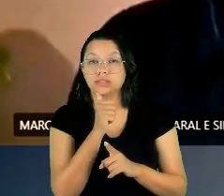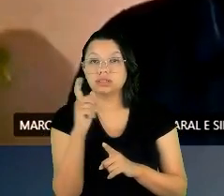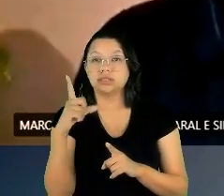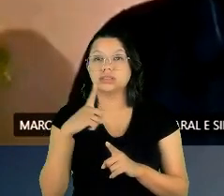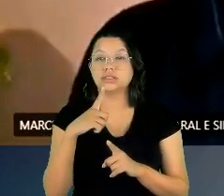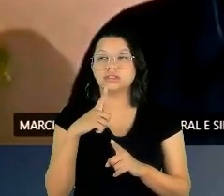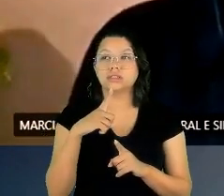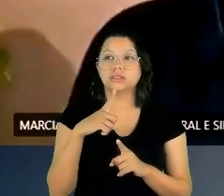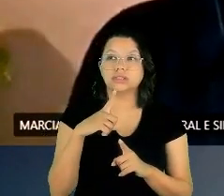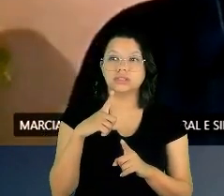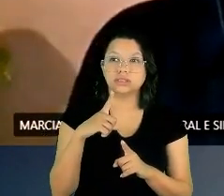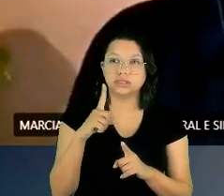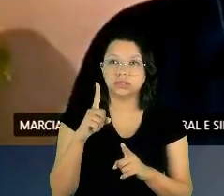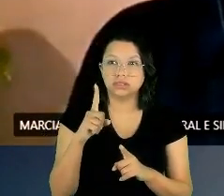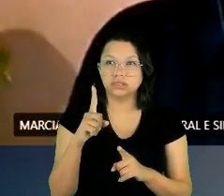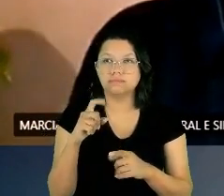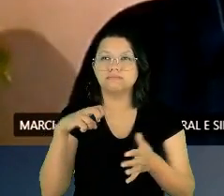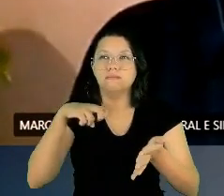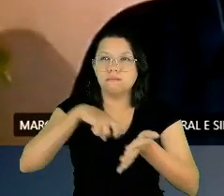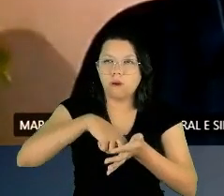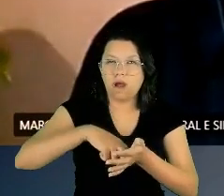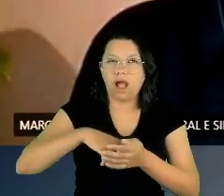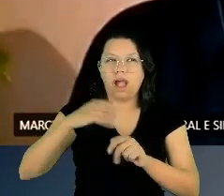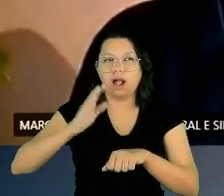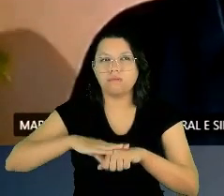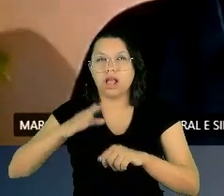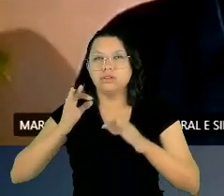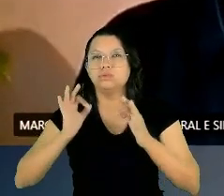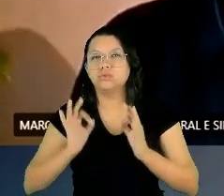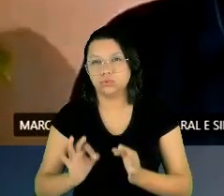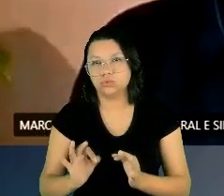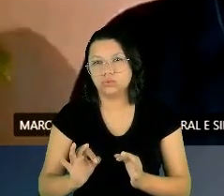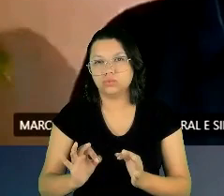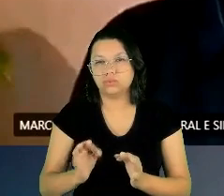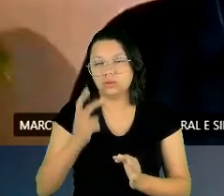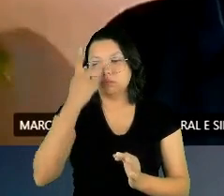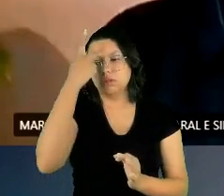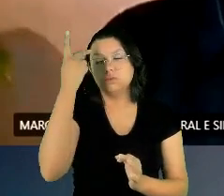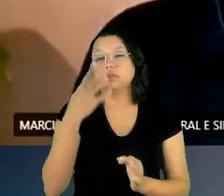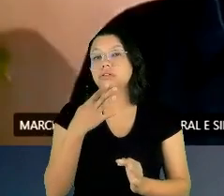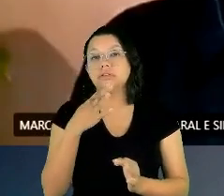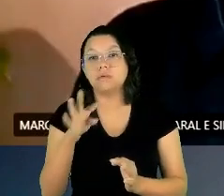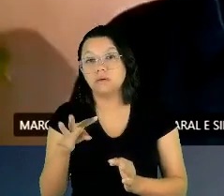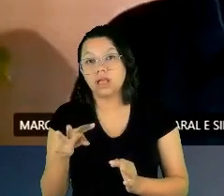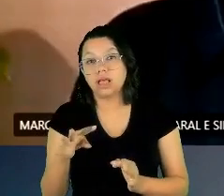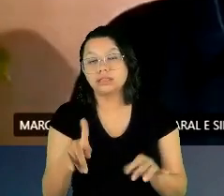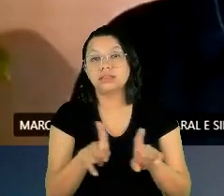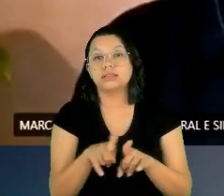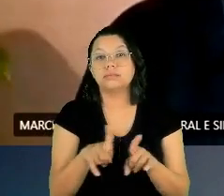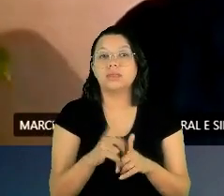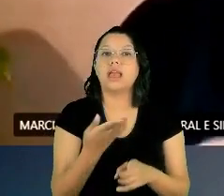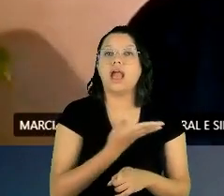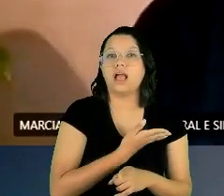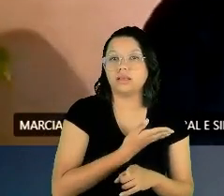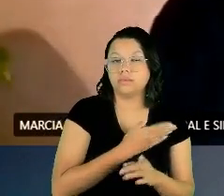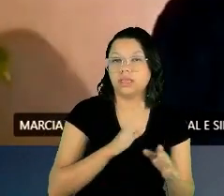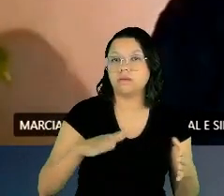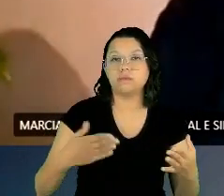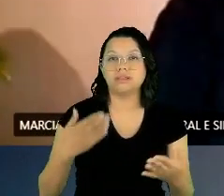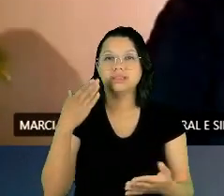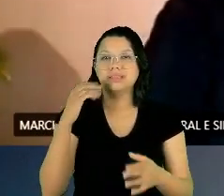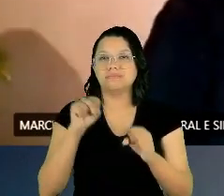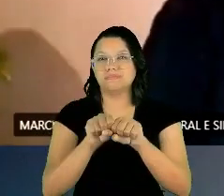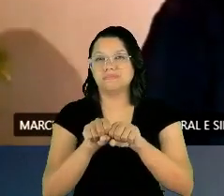as mulheres, elas tendem a punir de forma mais justa, tanto o desconhecido quanto o amigo, quando estes